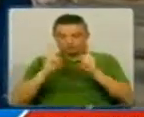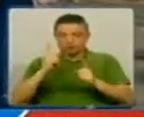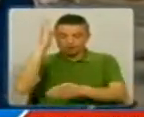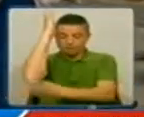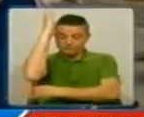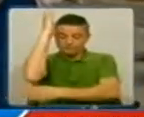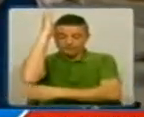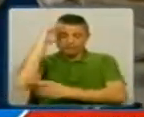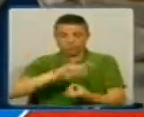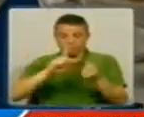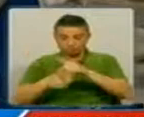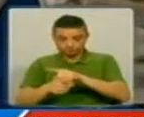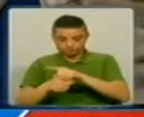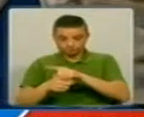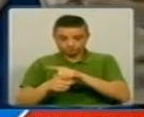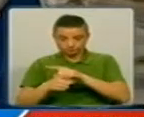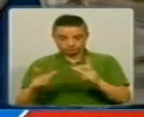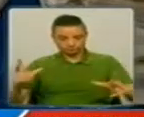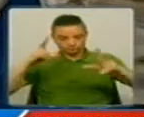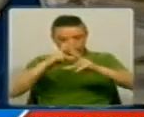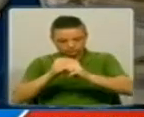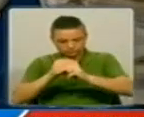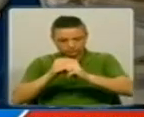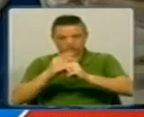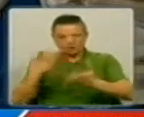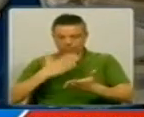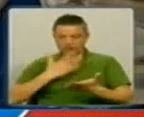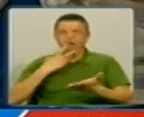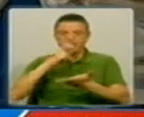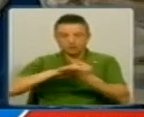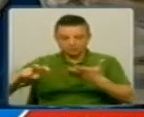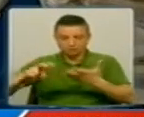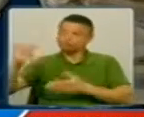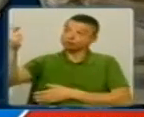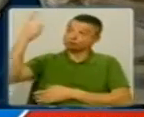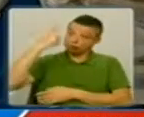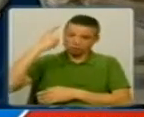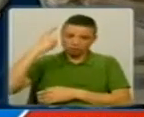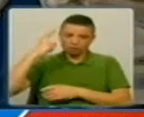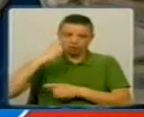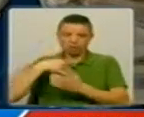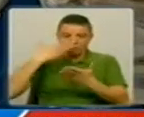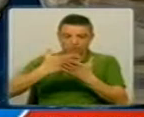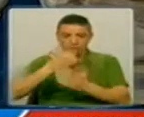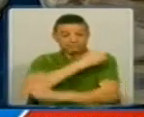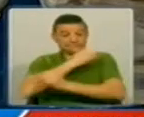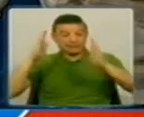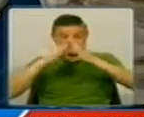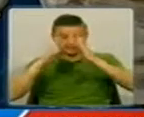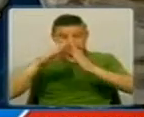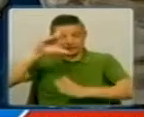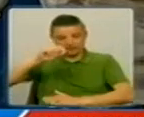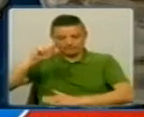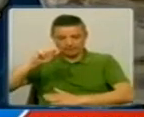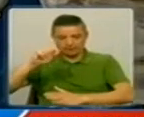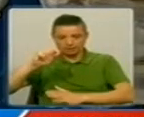espacial. Isto é uma nova forma de termos energia solar e energia para abastecer as nossas casas. Deixa-me dizer-te